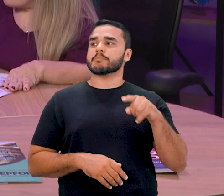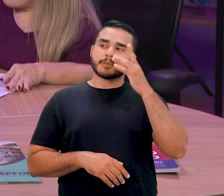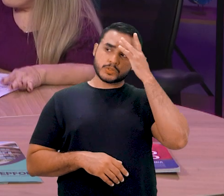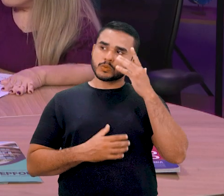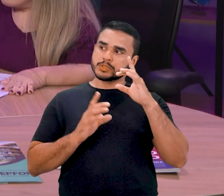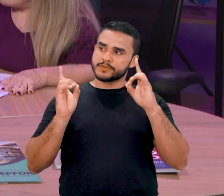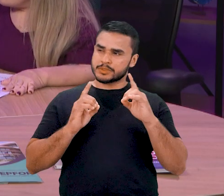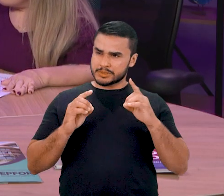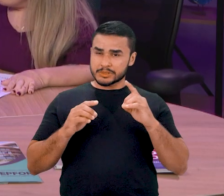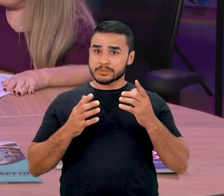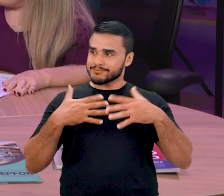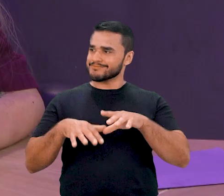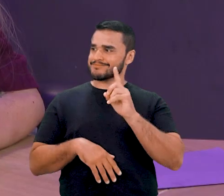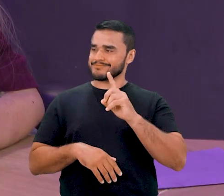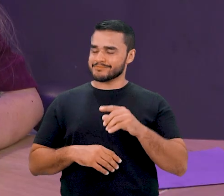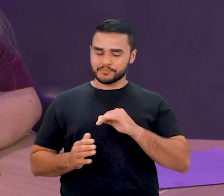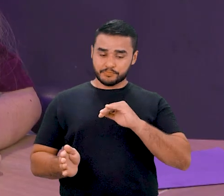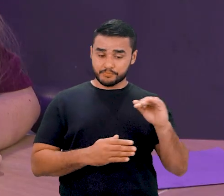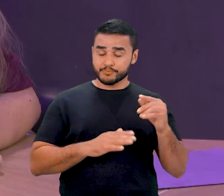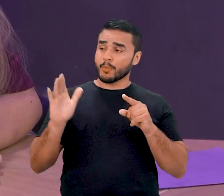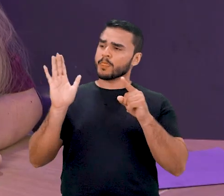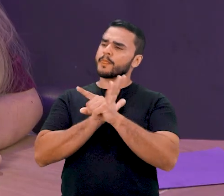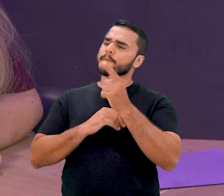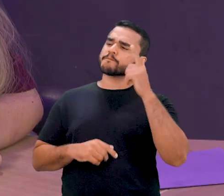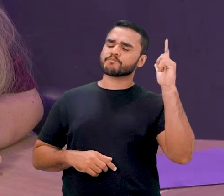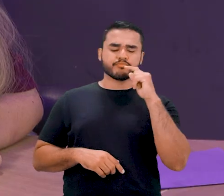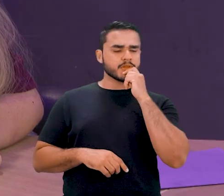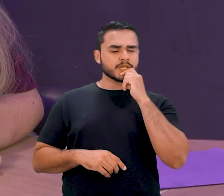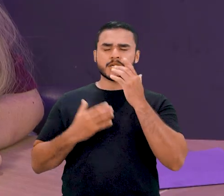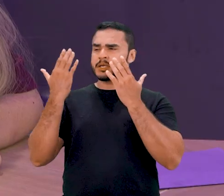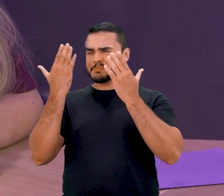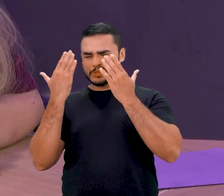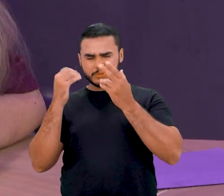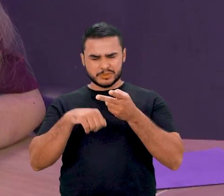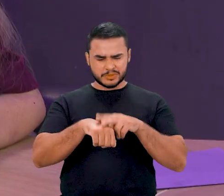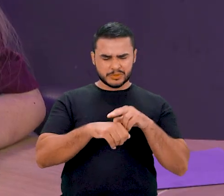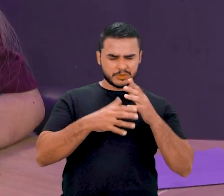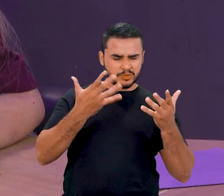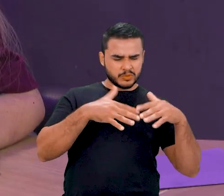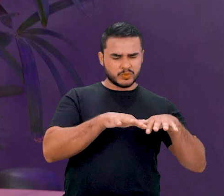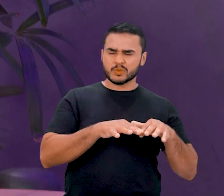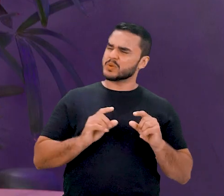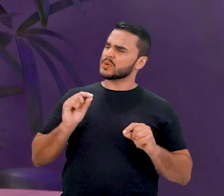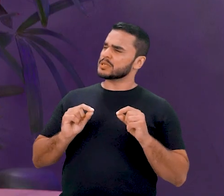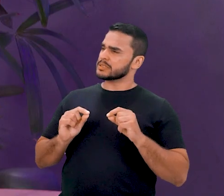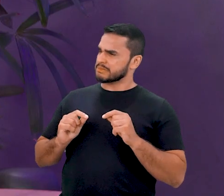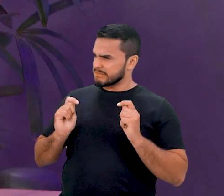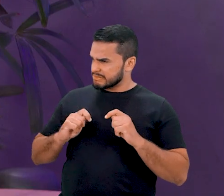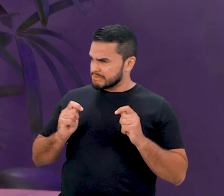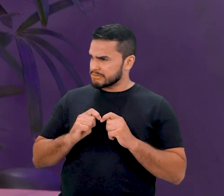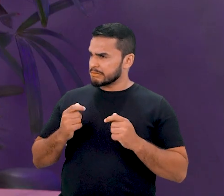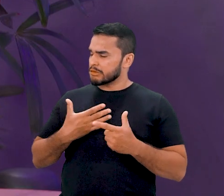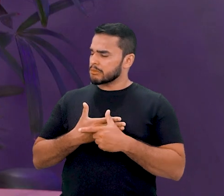o que é que a psicologia está junto com a inclusão. Qual o papel dela? Porque você também é psicóloga, né?